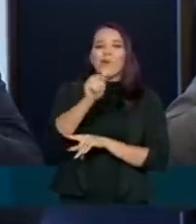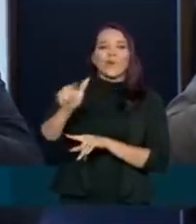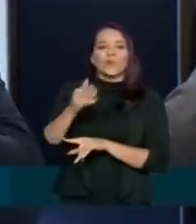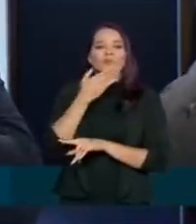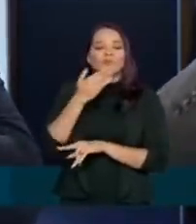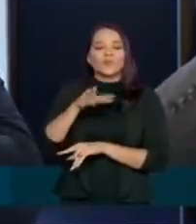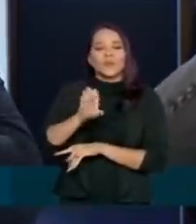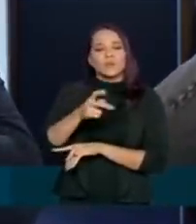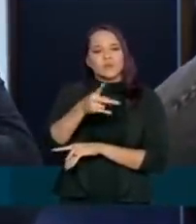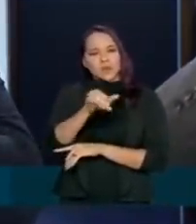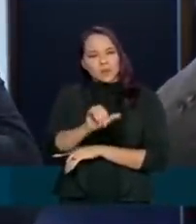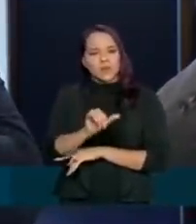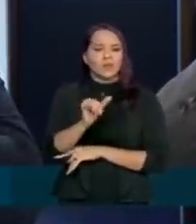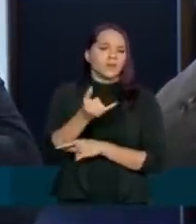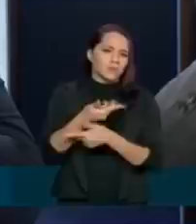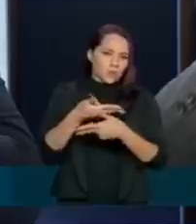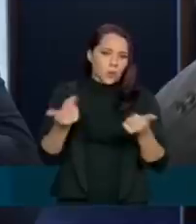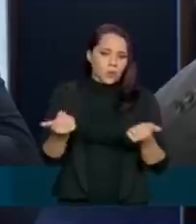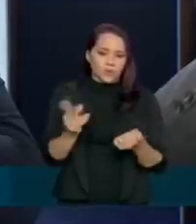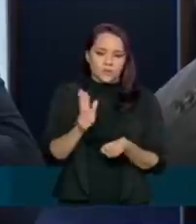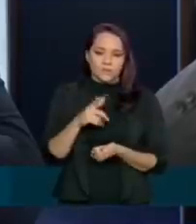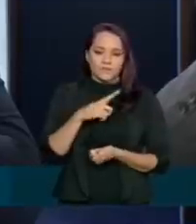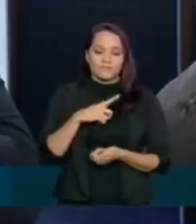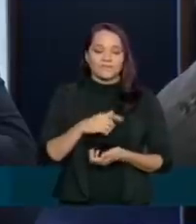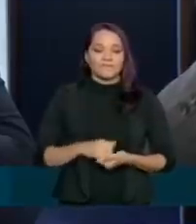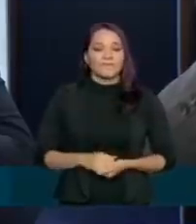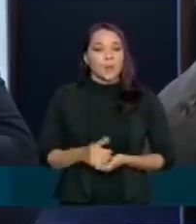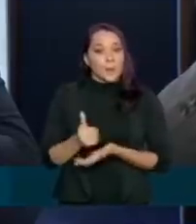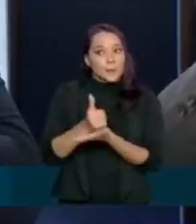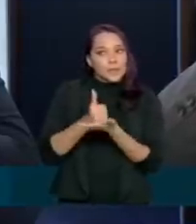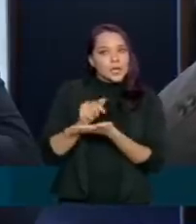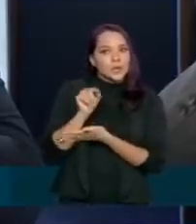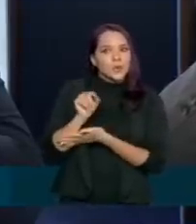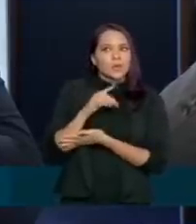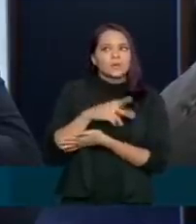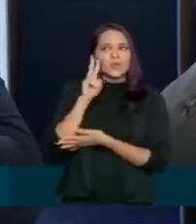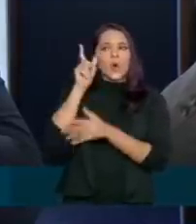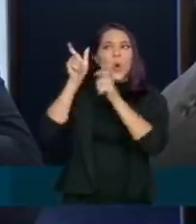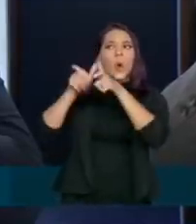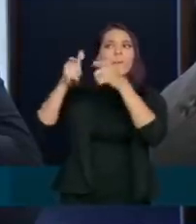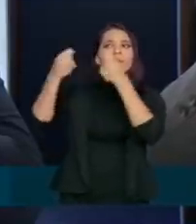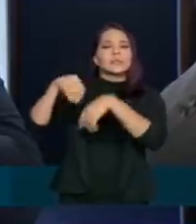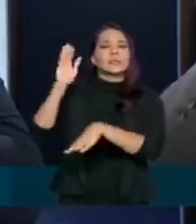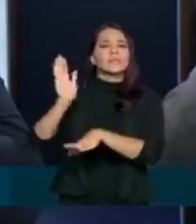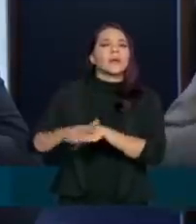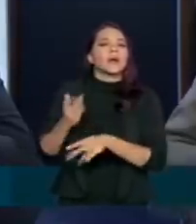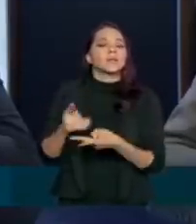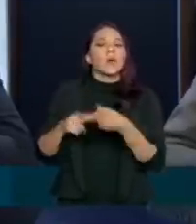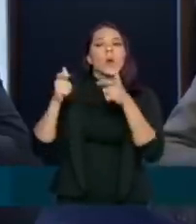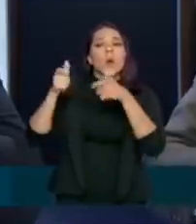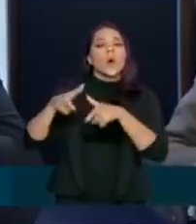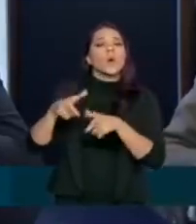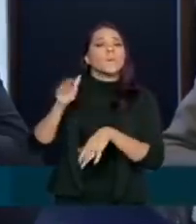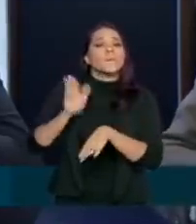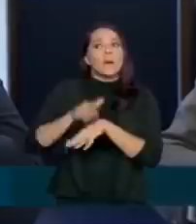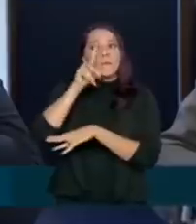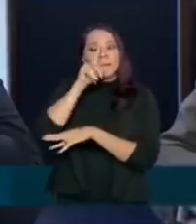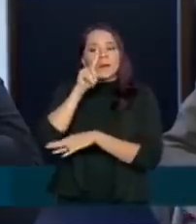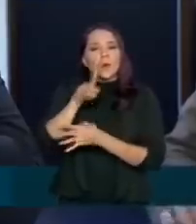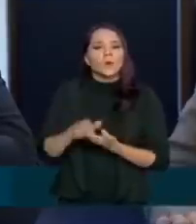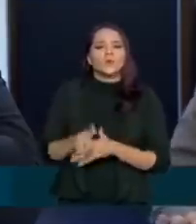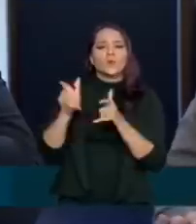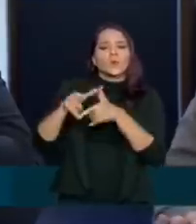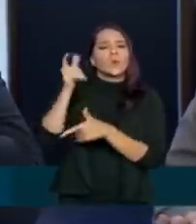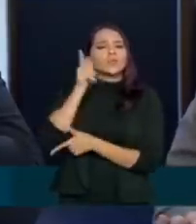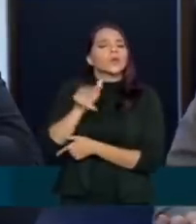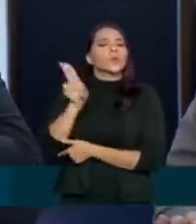outros EPIs, etc., que nós tínhamos. Era em cima da maior demanda, do maior risco e da capacidade de utilização. Foi